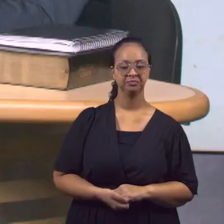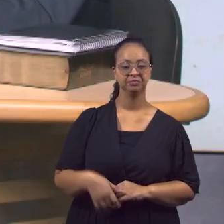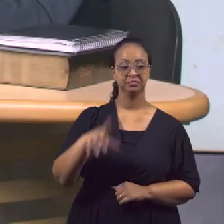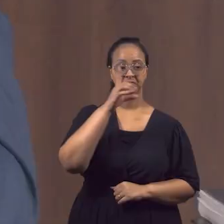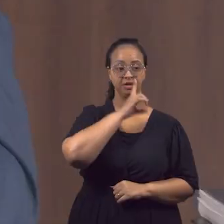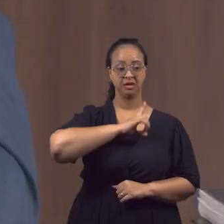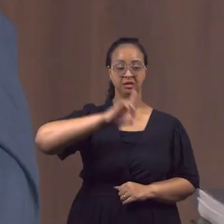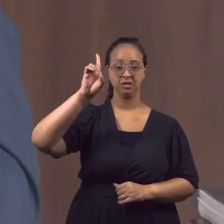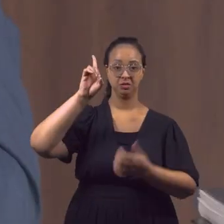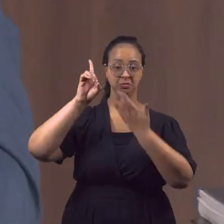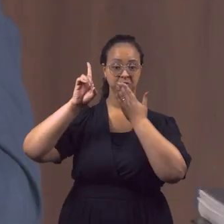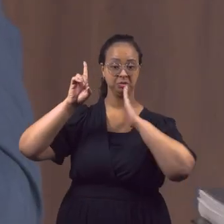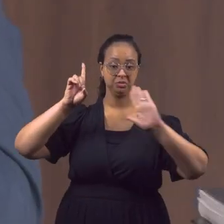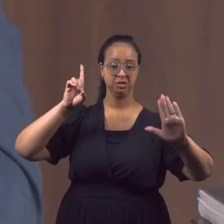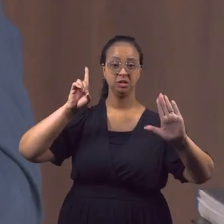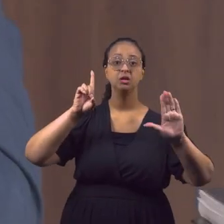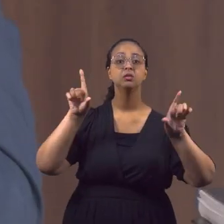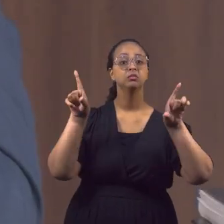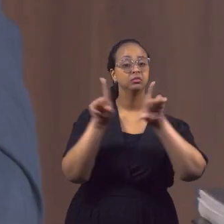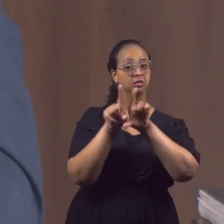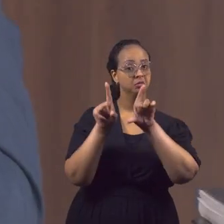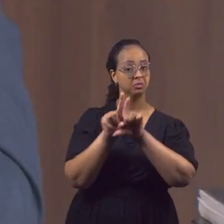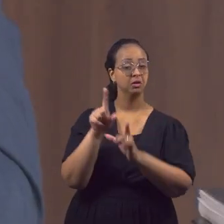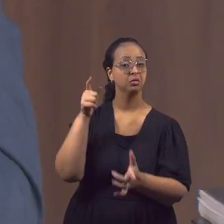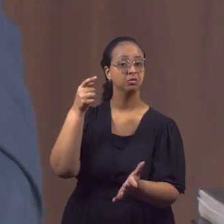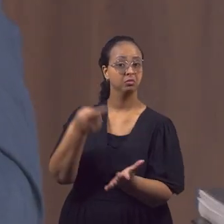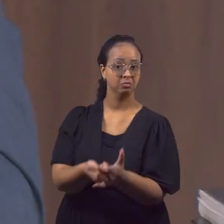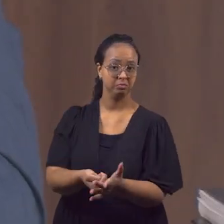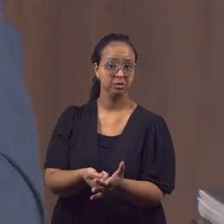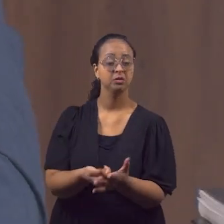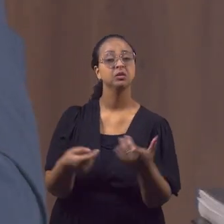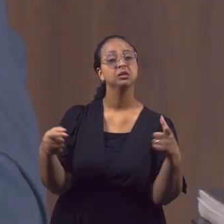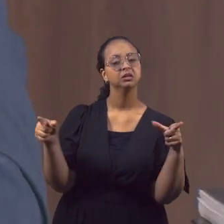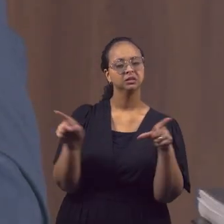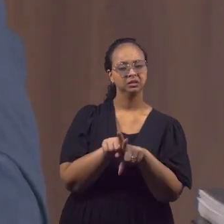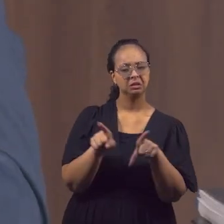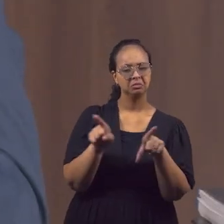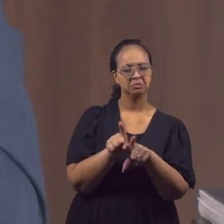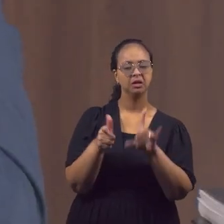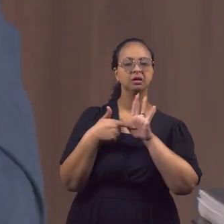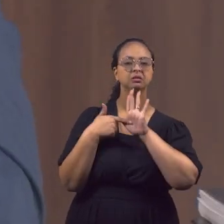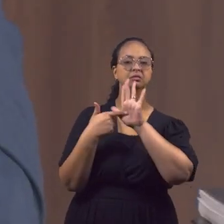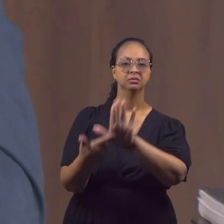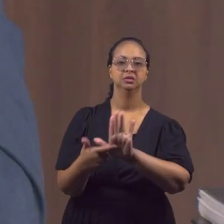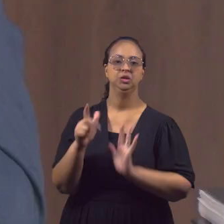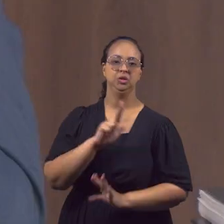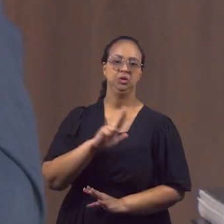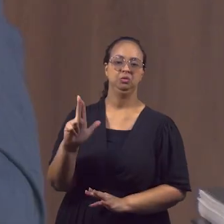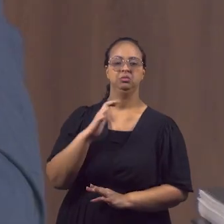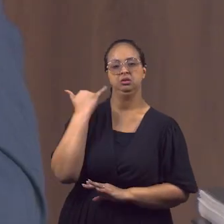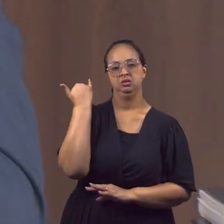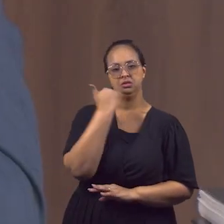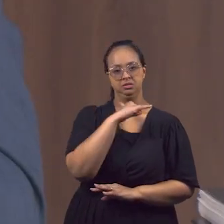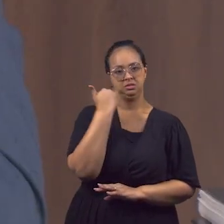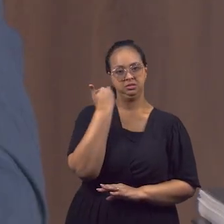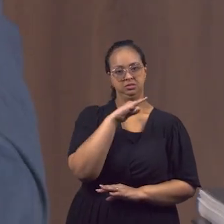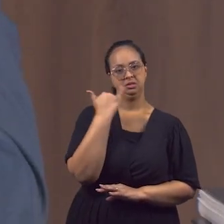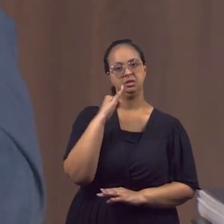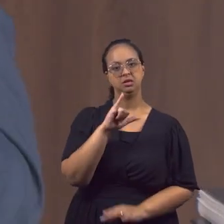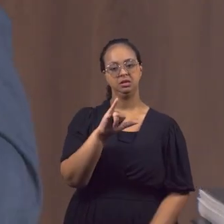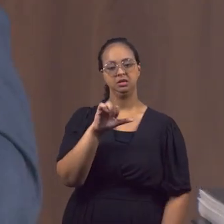só cumpriu a promessa que ele havia feito a Sara, como ele também mostra o nome do filho dela. E o nome